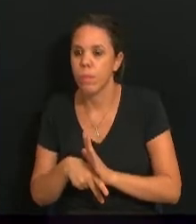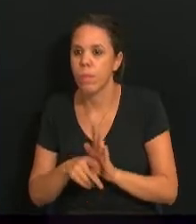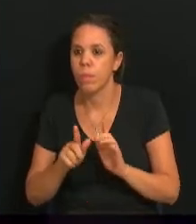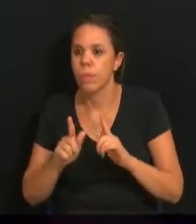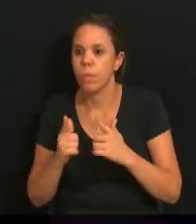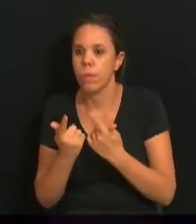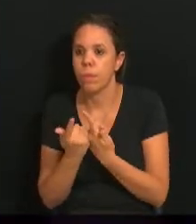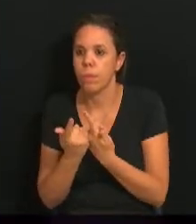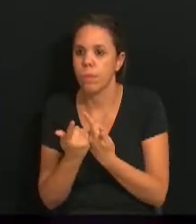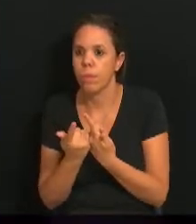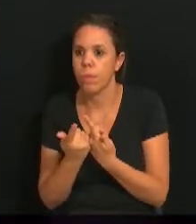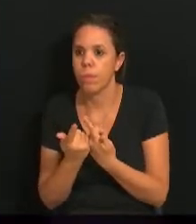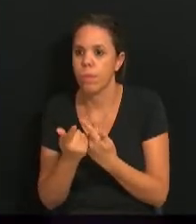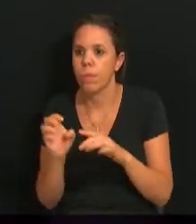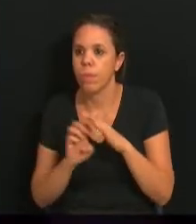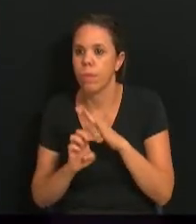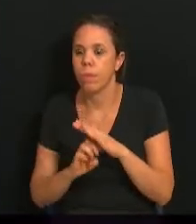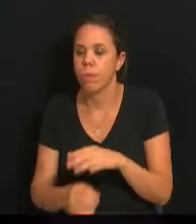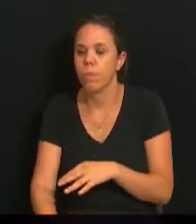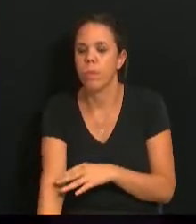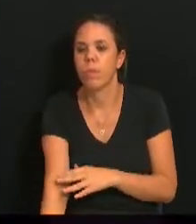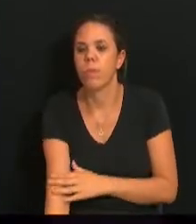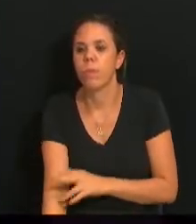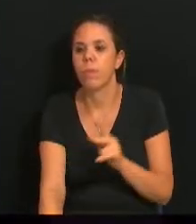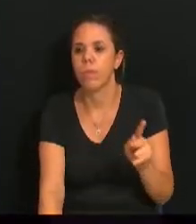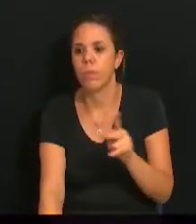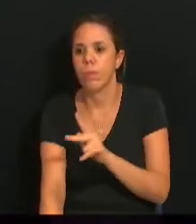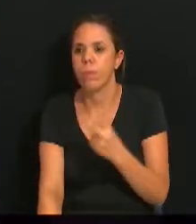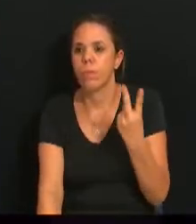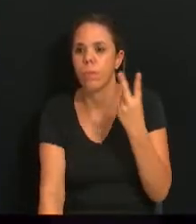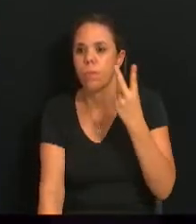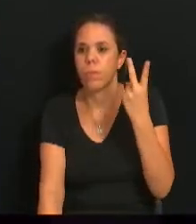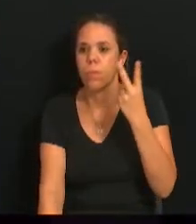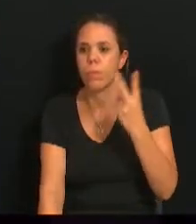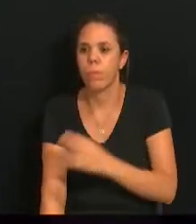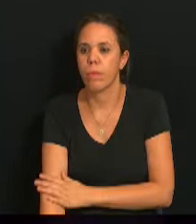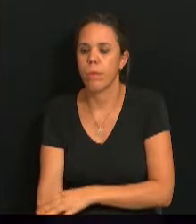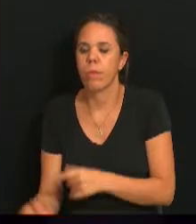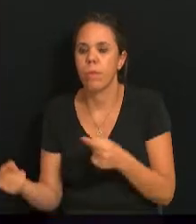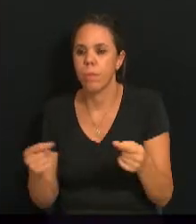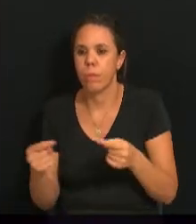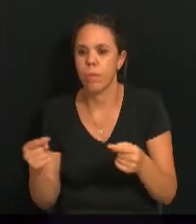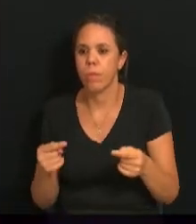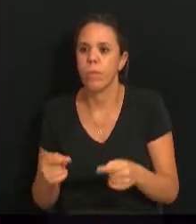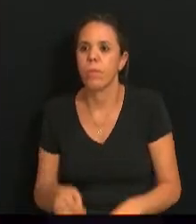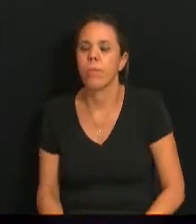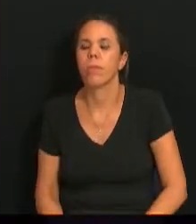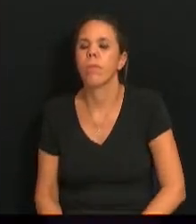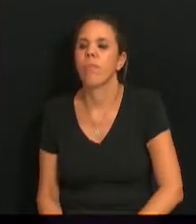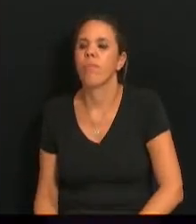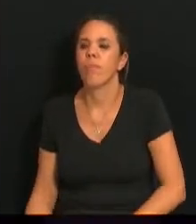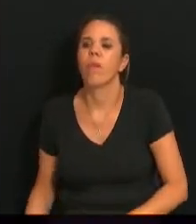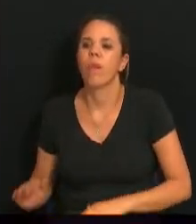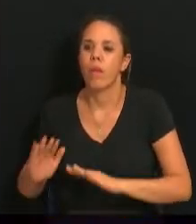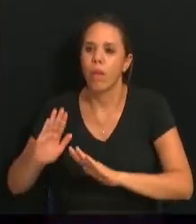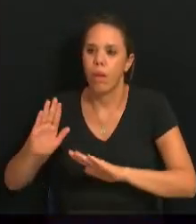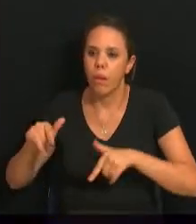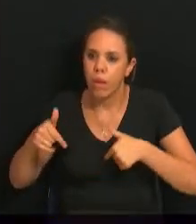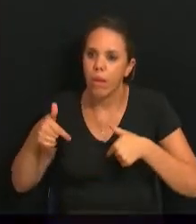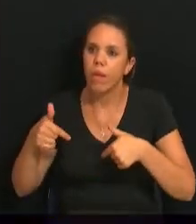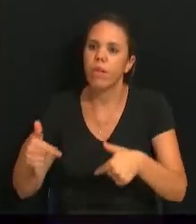gerencialista, empresarial, é o professor cujos valores é a competitividade, a performance, o desempenho, tá?